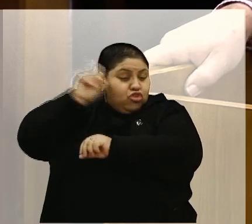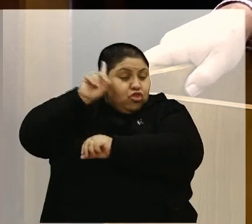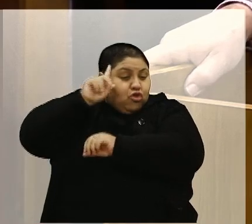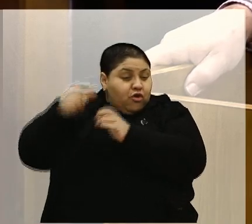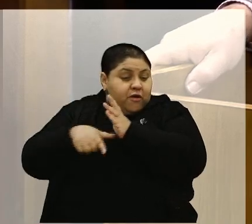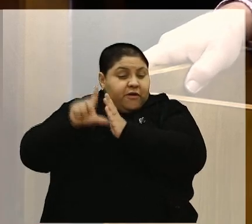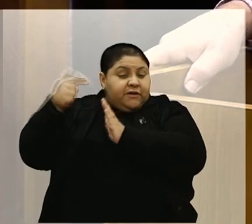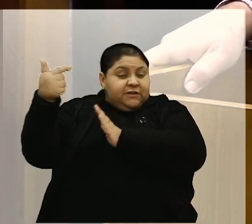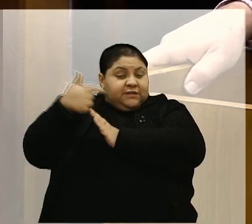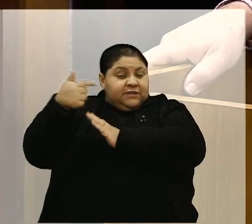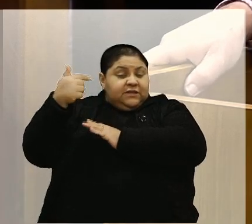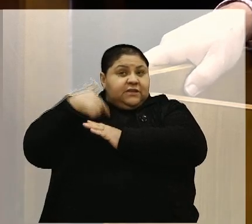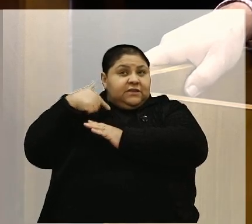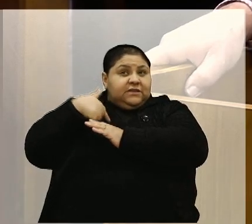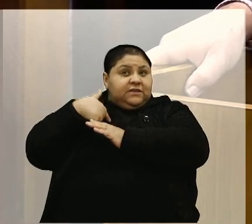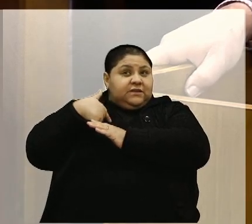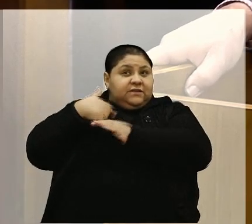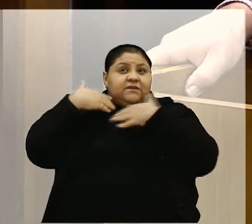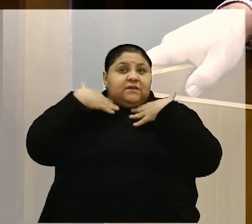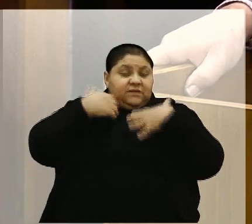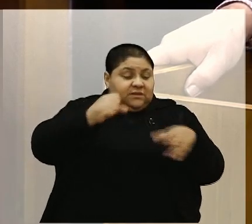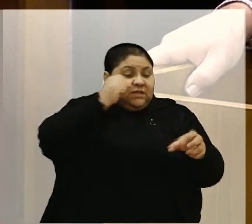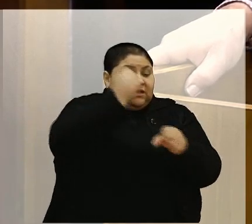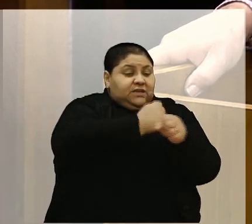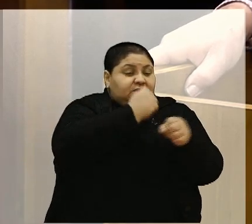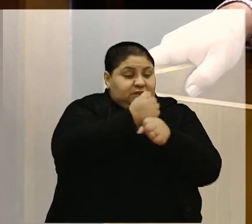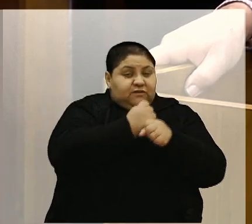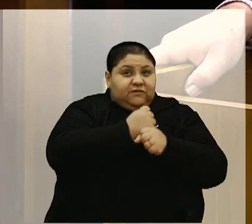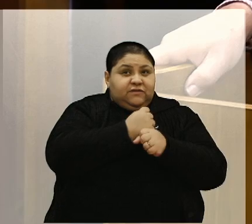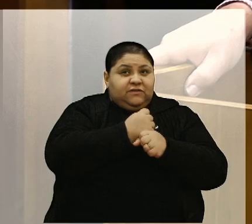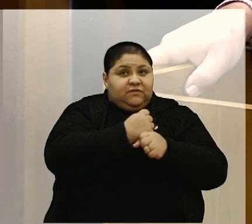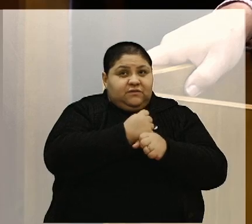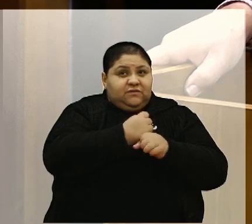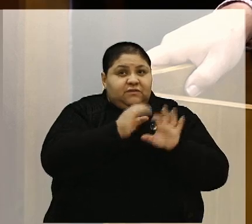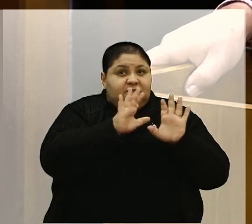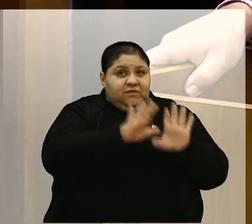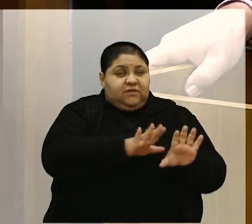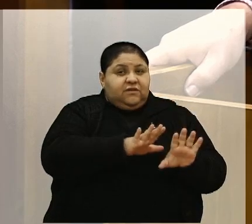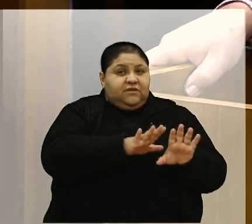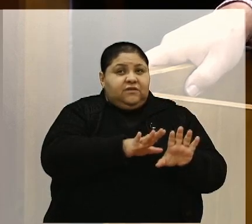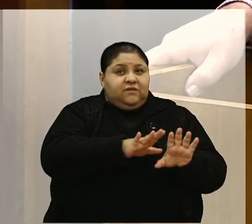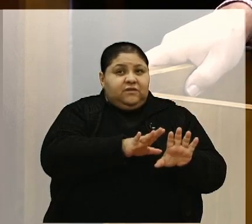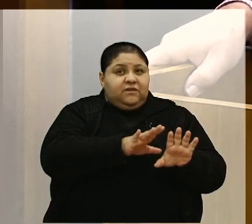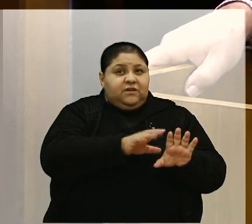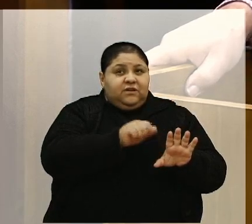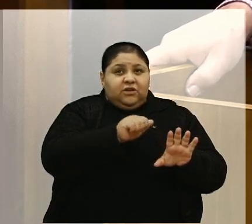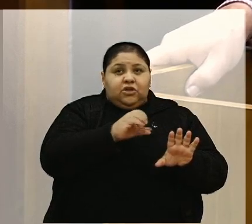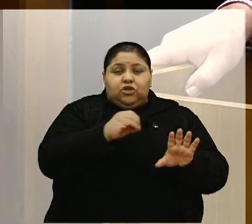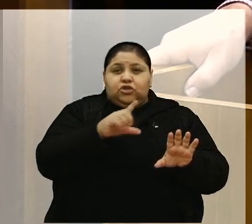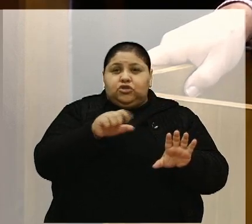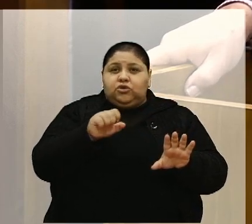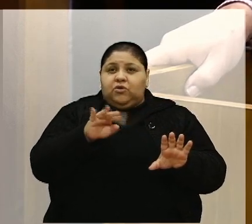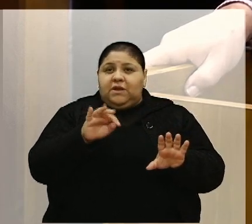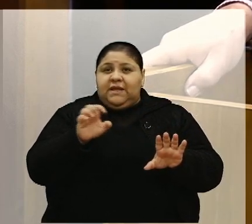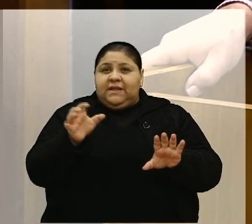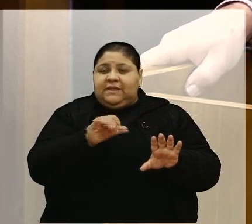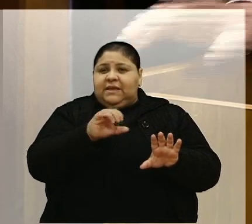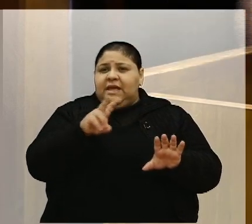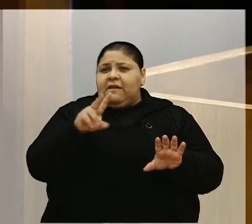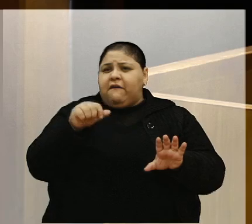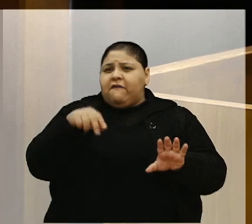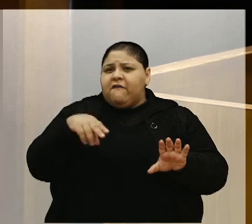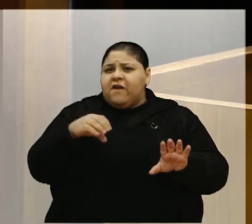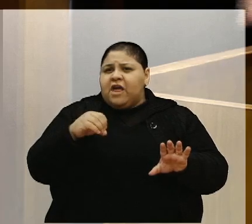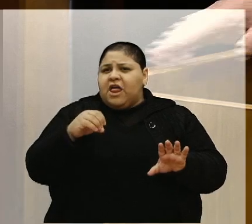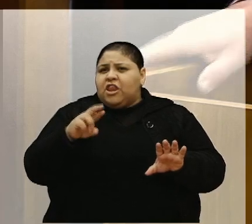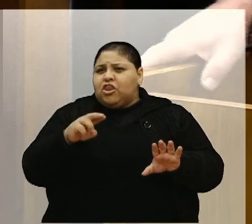7 horas, eu estava na Secretaria de Obra. Nós ficava ali, eu, Soleto e Ivanor, a equipe de frente, para ver